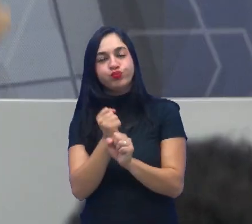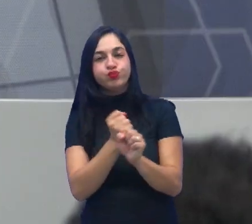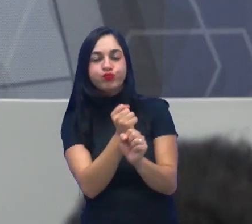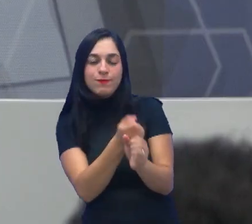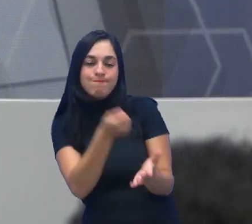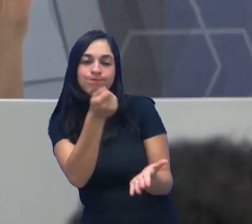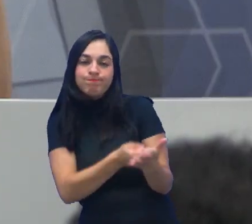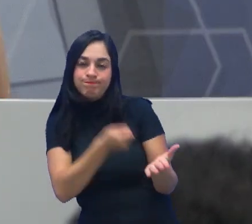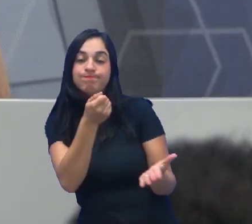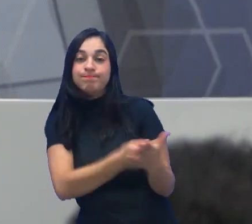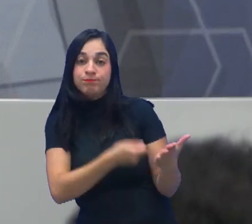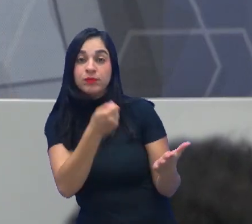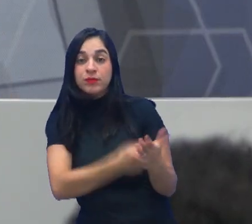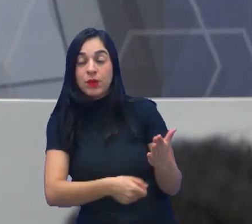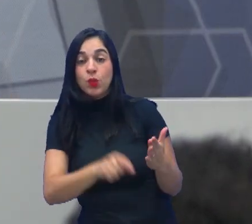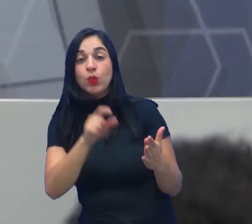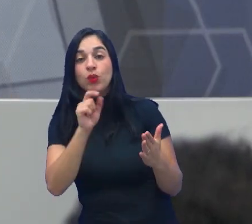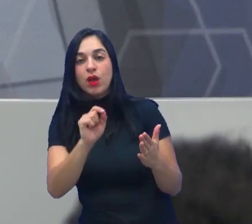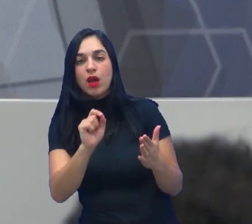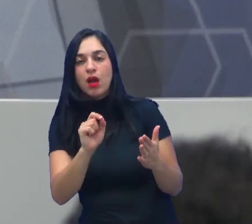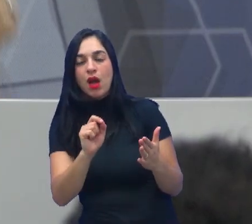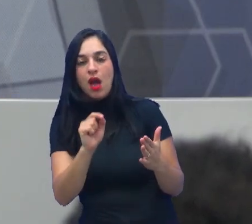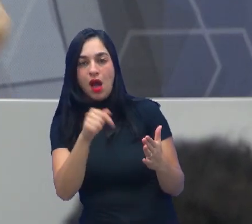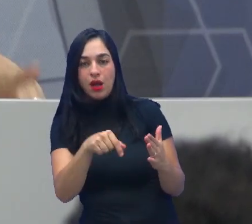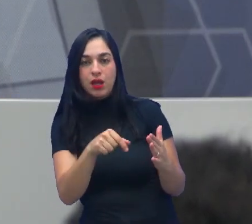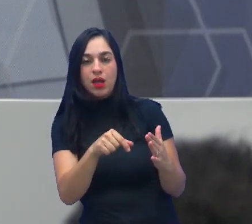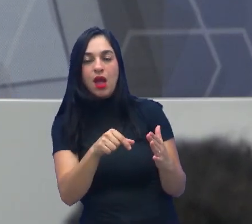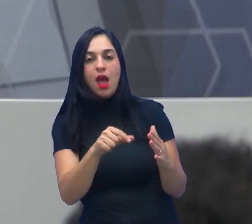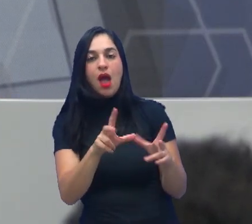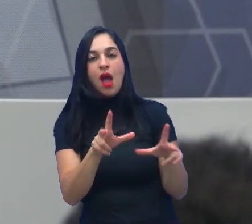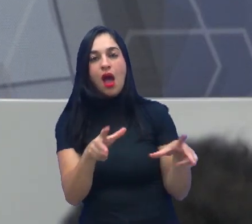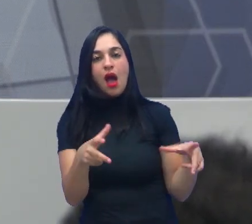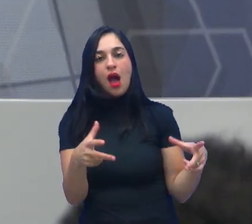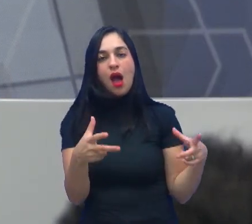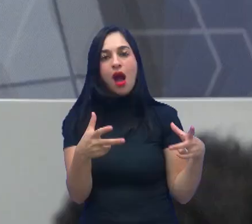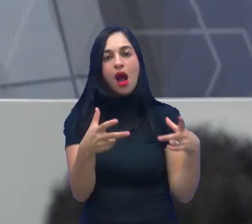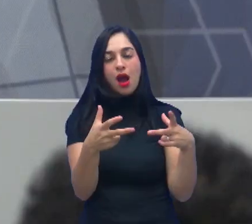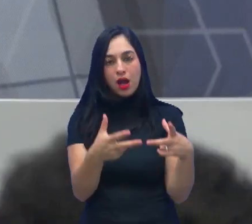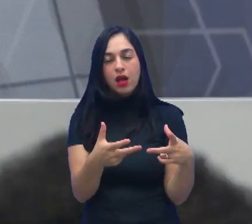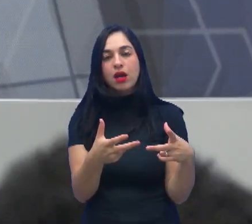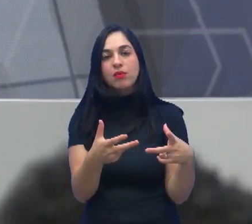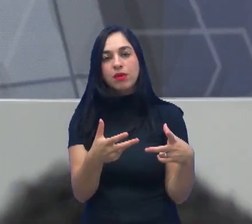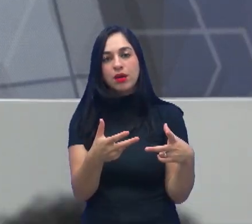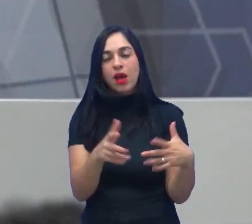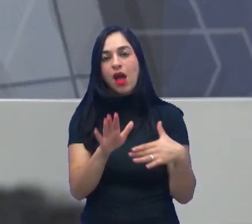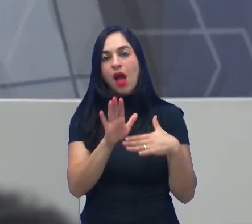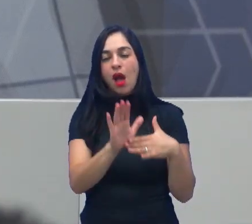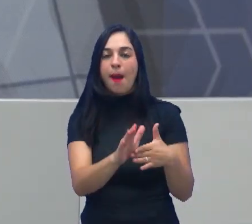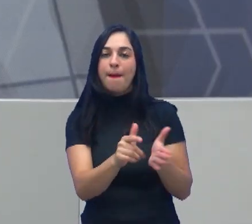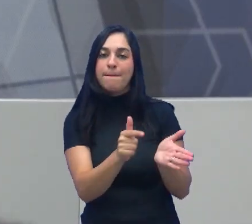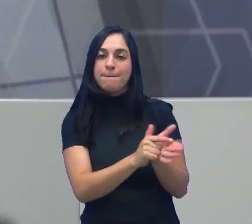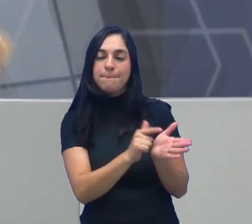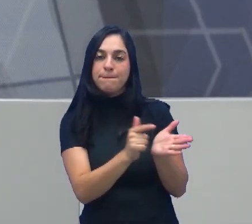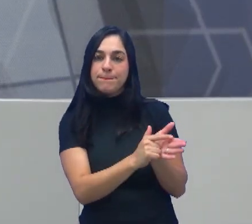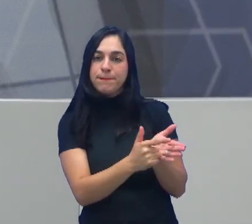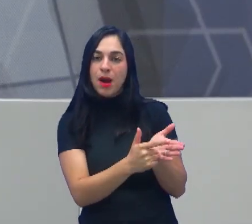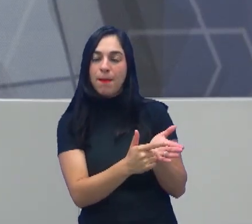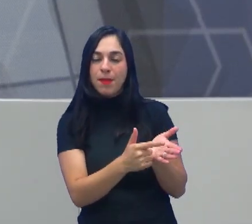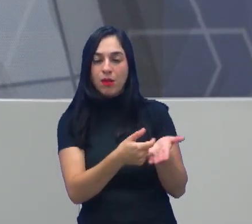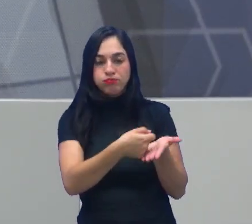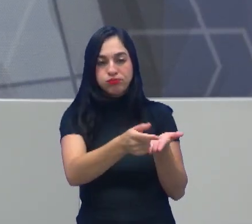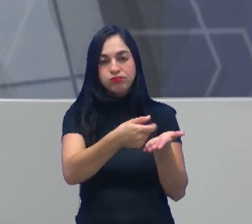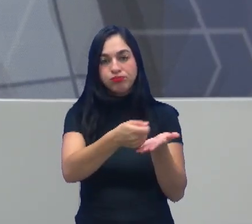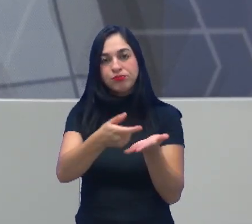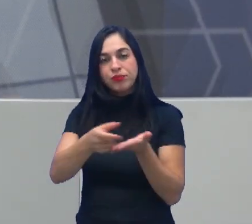para que, inclusive, a comunicação da Câmara trabalhasse na feitura das cartilhas. Porque eu aprendi uma